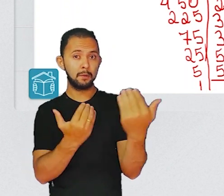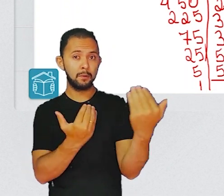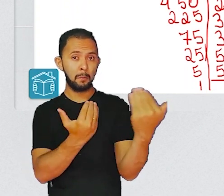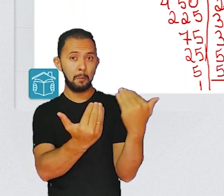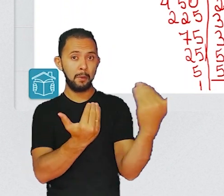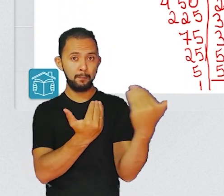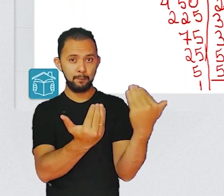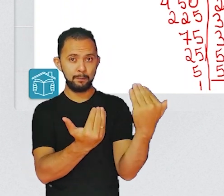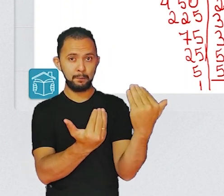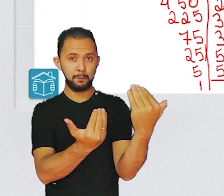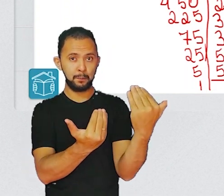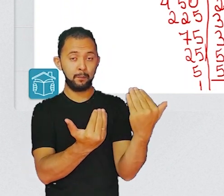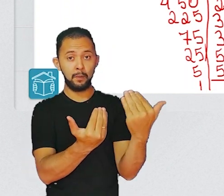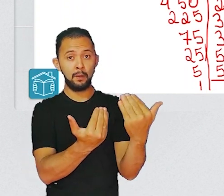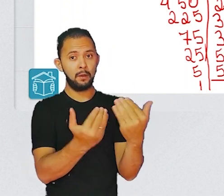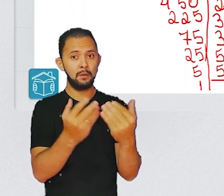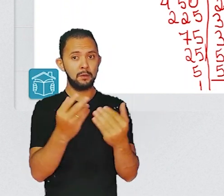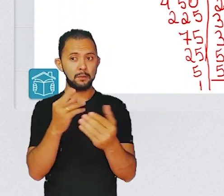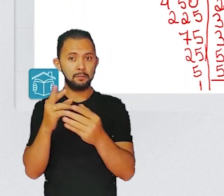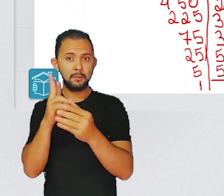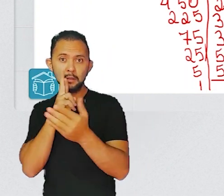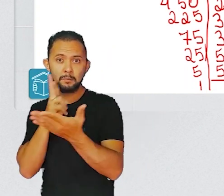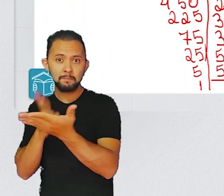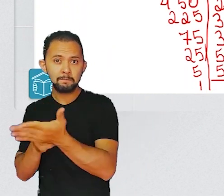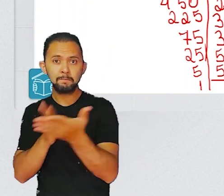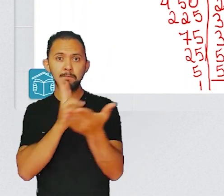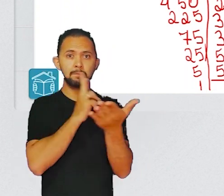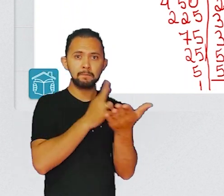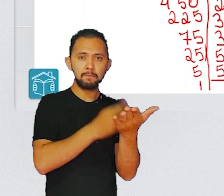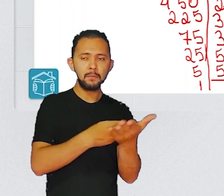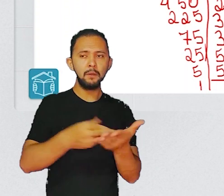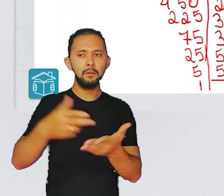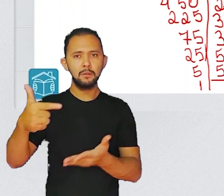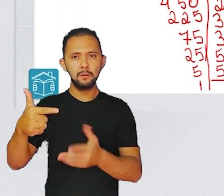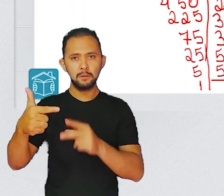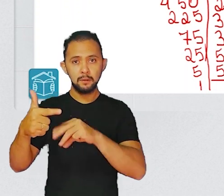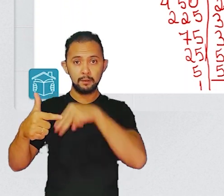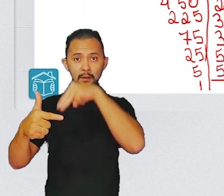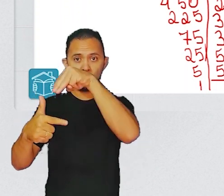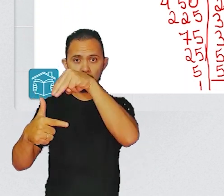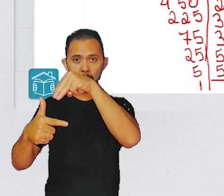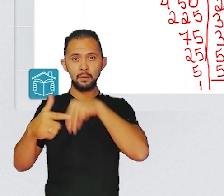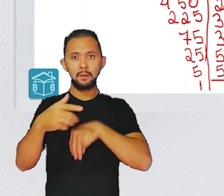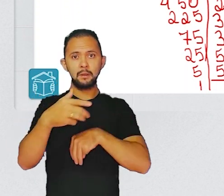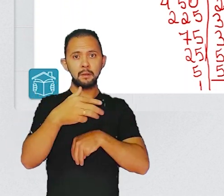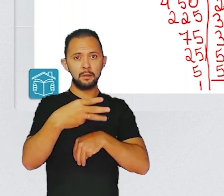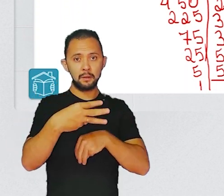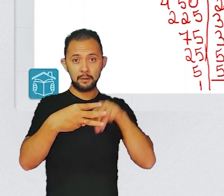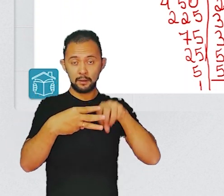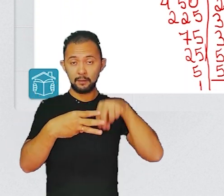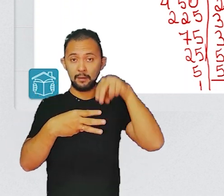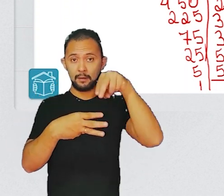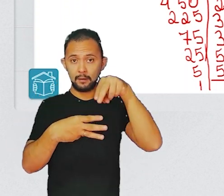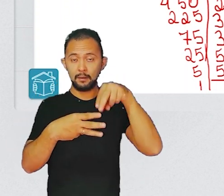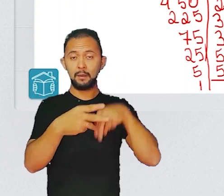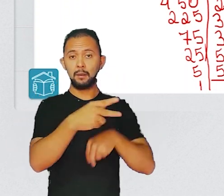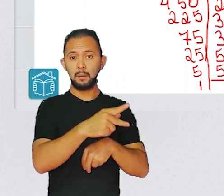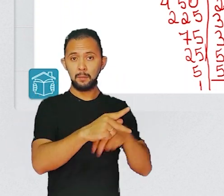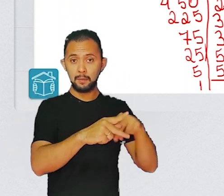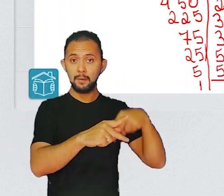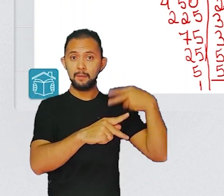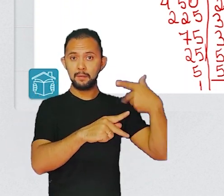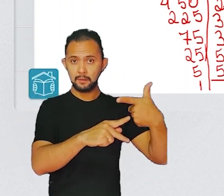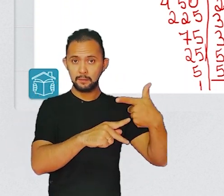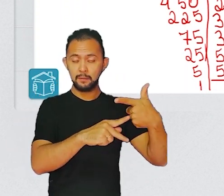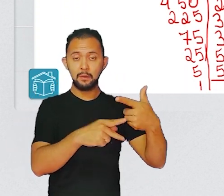comparar esses dois resultados aqui, ó. 2 elevado a m, vezes 3 elevado a n, vezes p elevado a 2, e esse outro carinha que nós acabamos